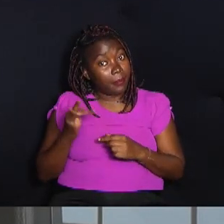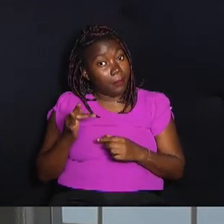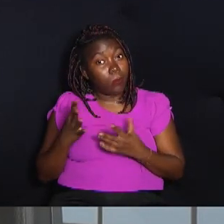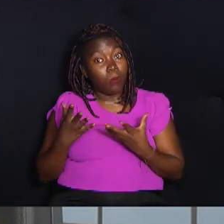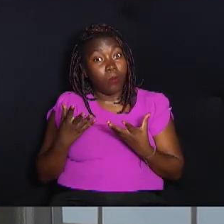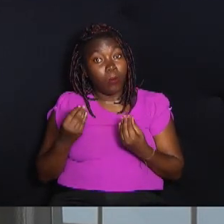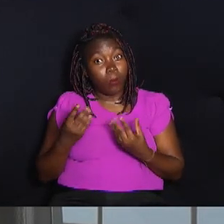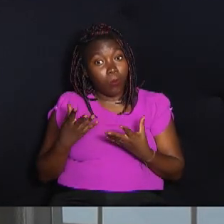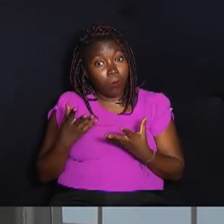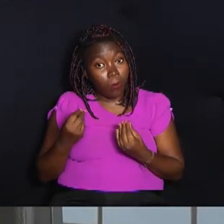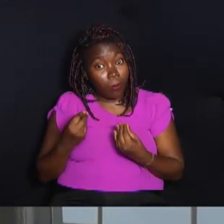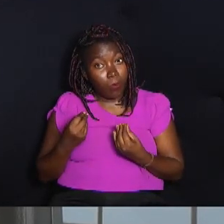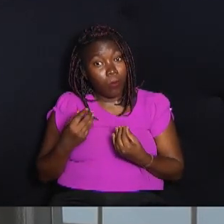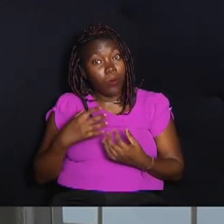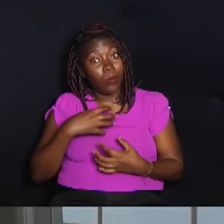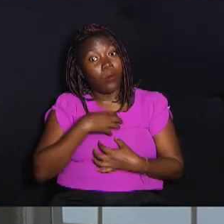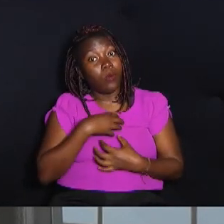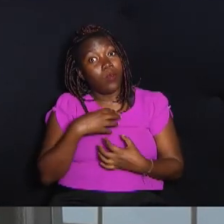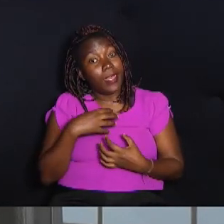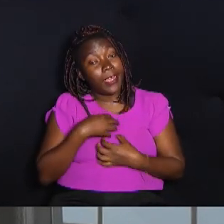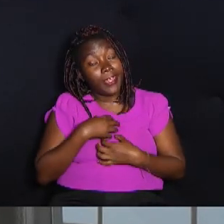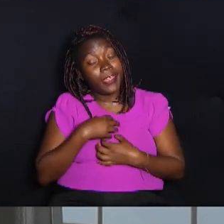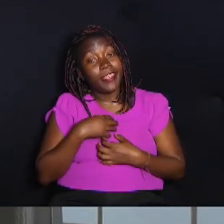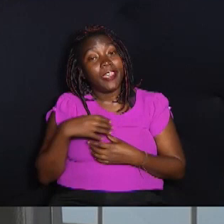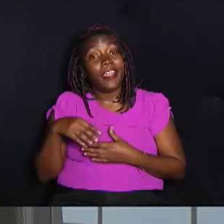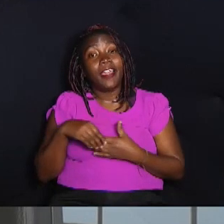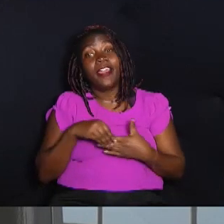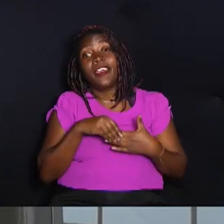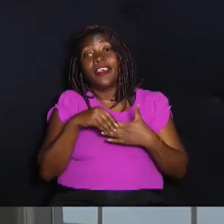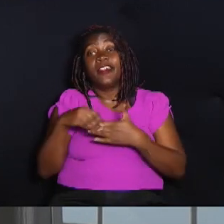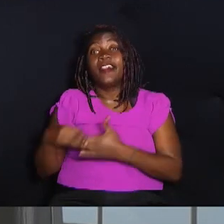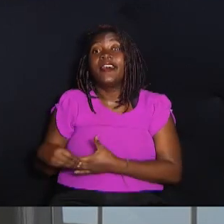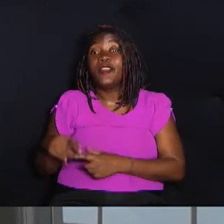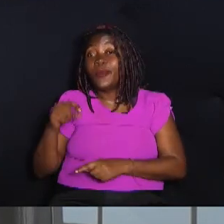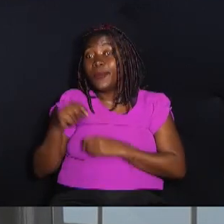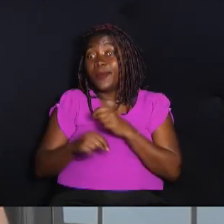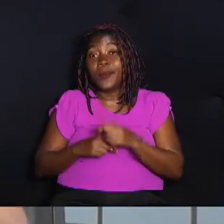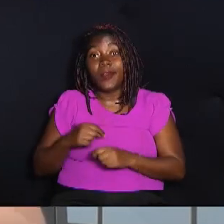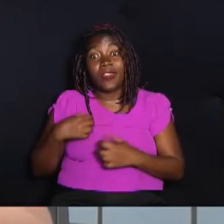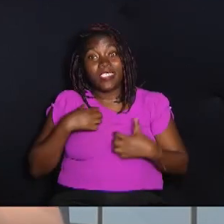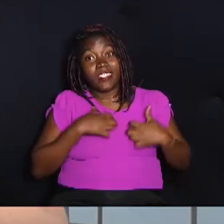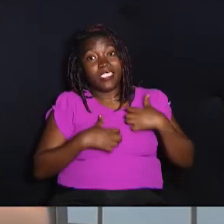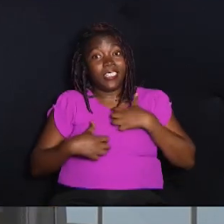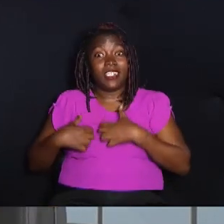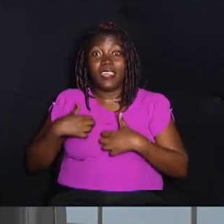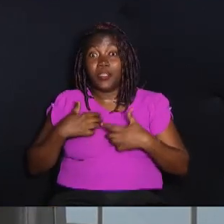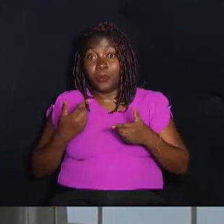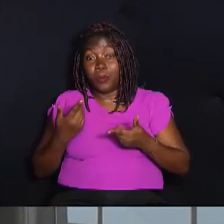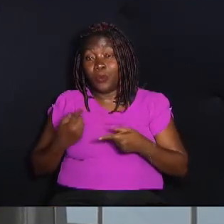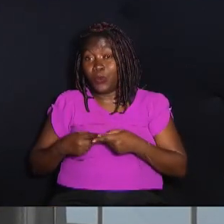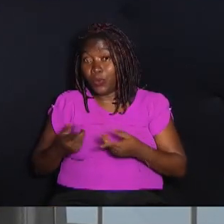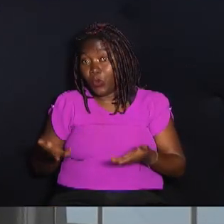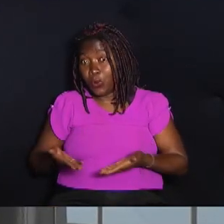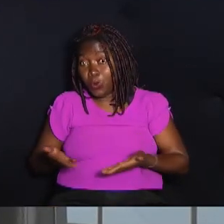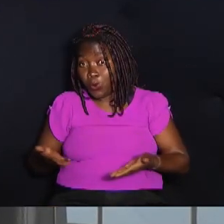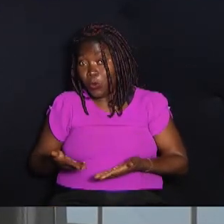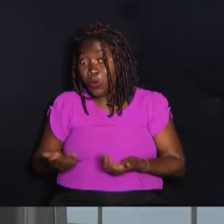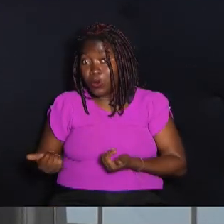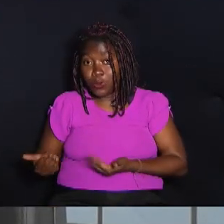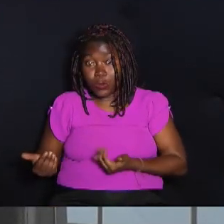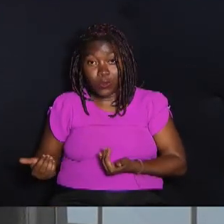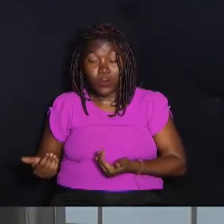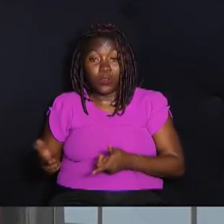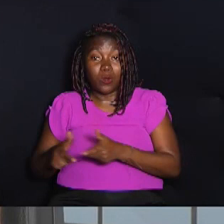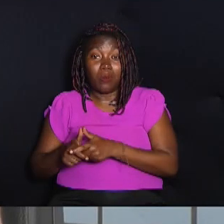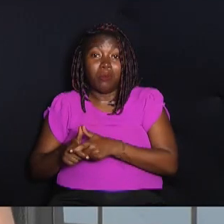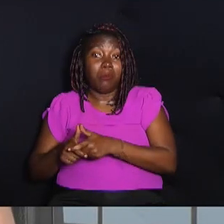muito emocionalmente, e aí leva essa condição de um desespero, porque hoje o jovem fica, a vida, a maior parte é